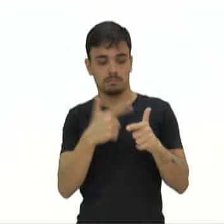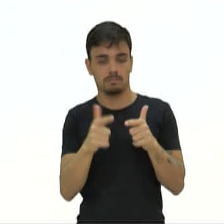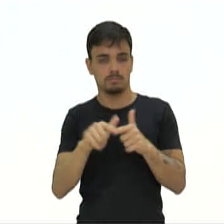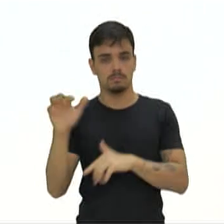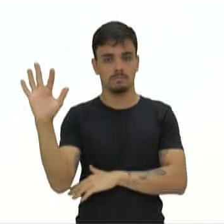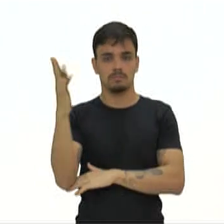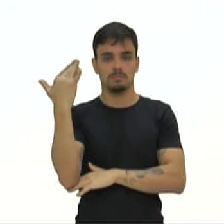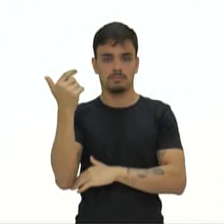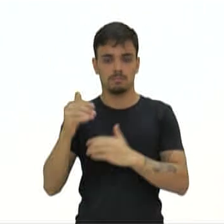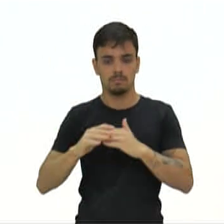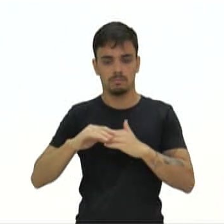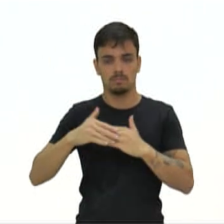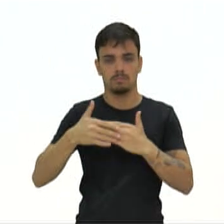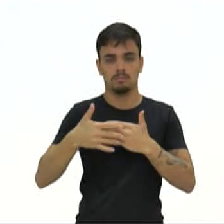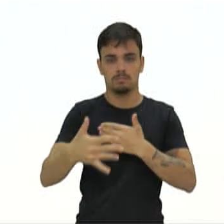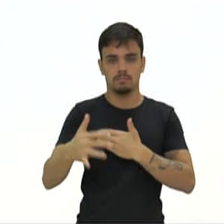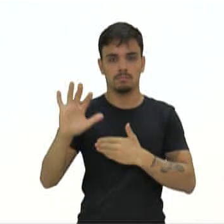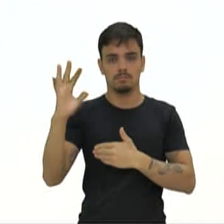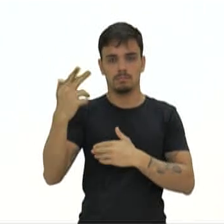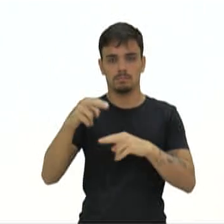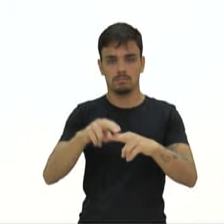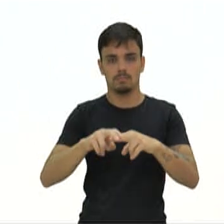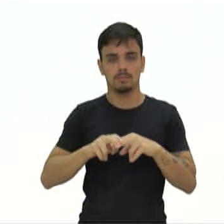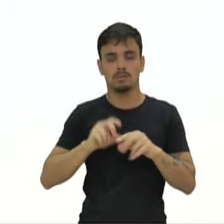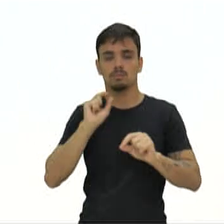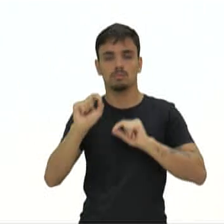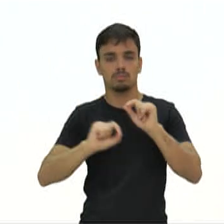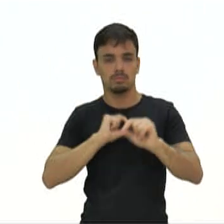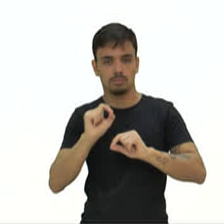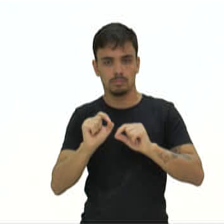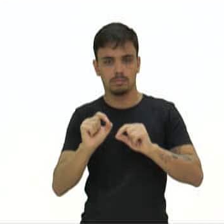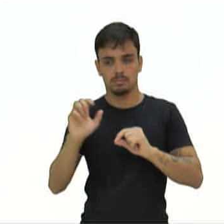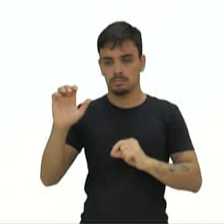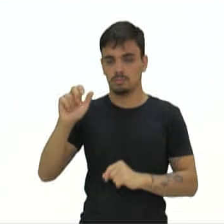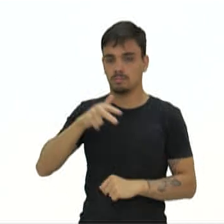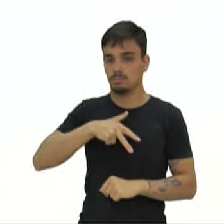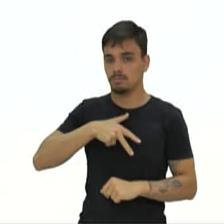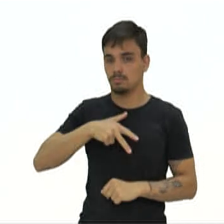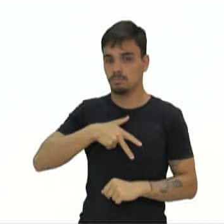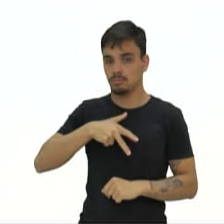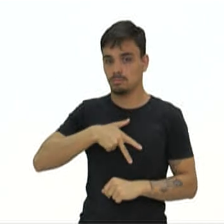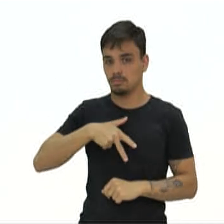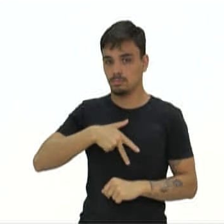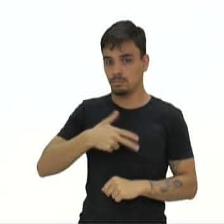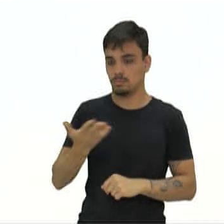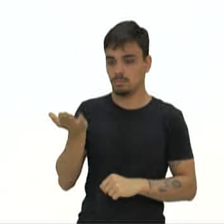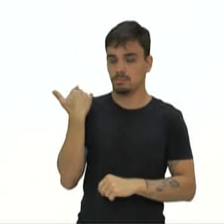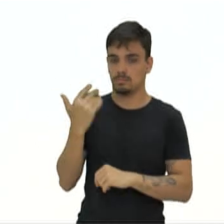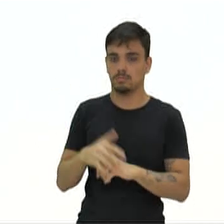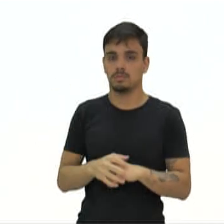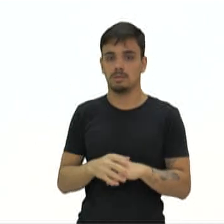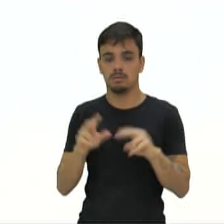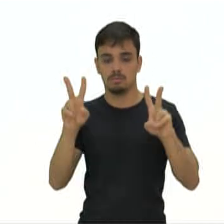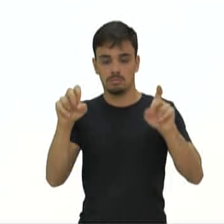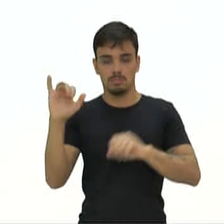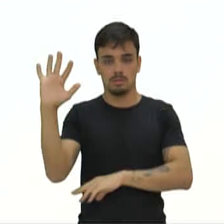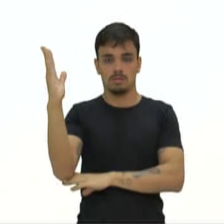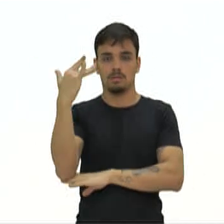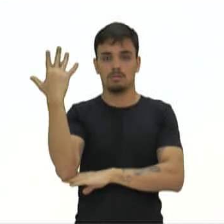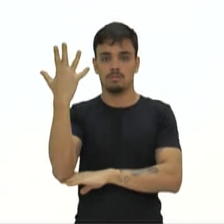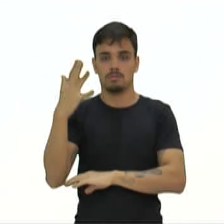ambiental decorrente diretamente, sobretudo, das ações antrópicas, ou seja, do ser humano. Sobre o quê? Sobre a